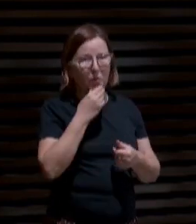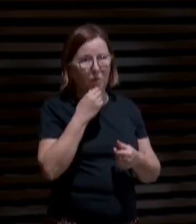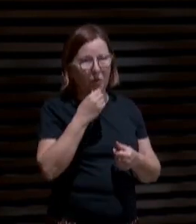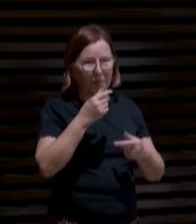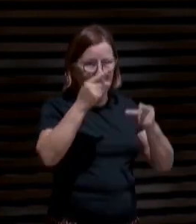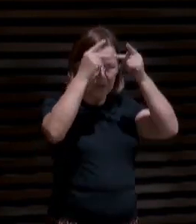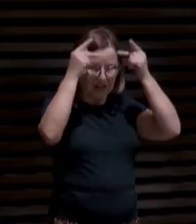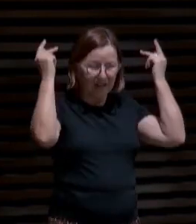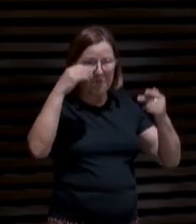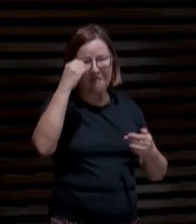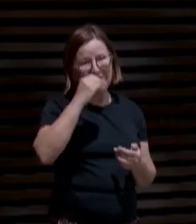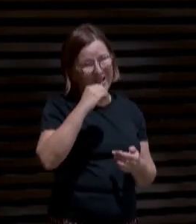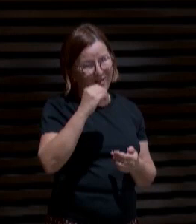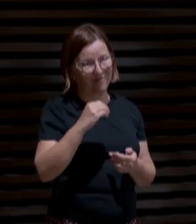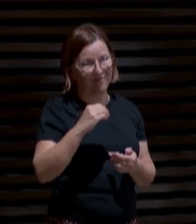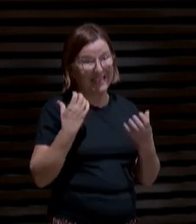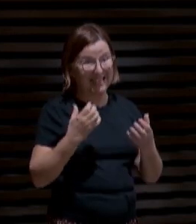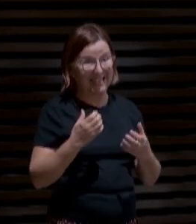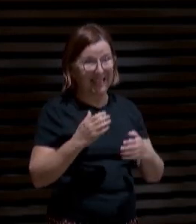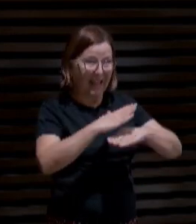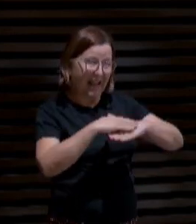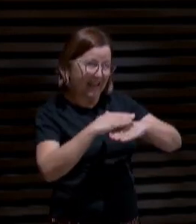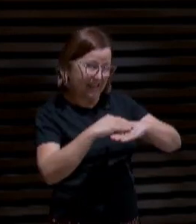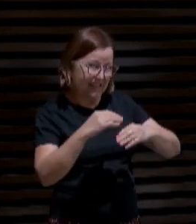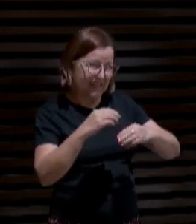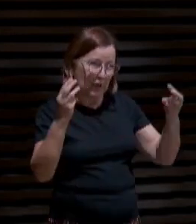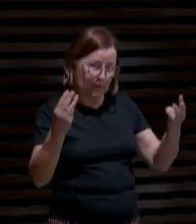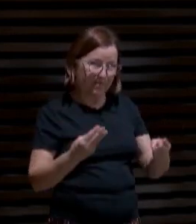Ele queria agradar os judeus,